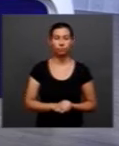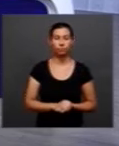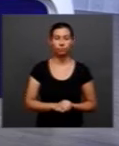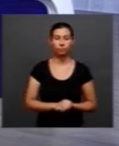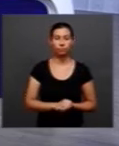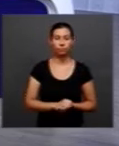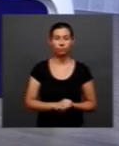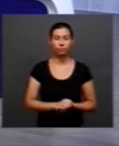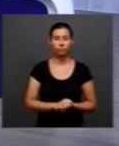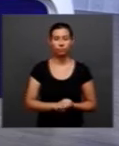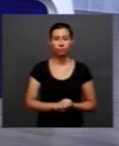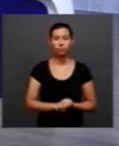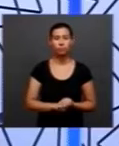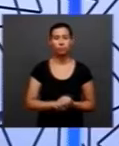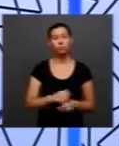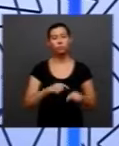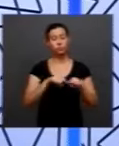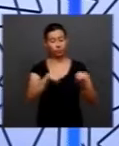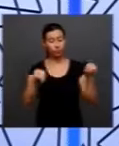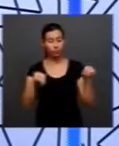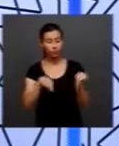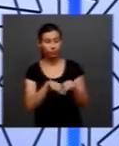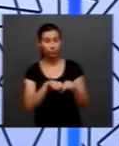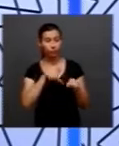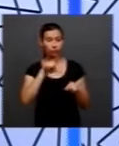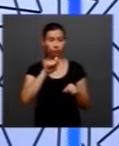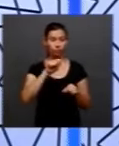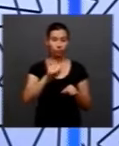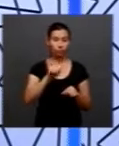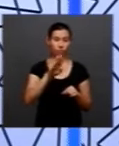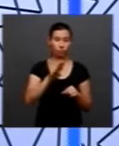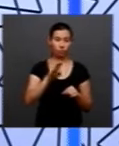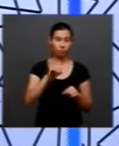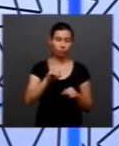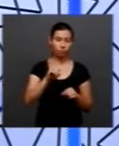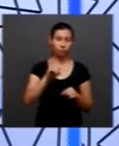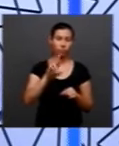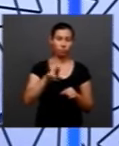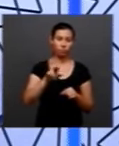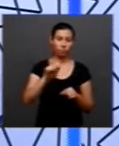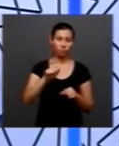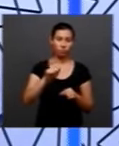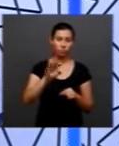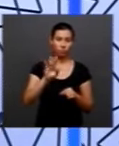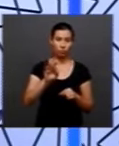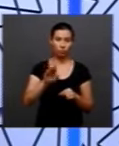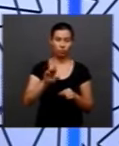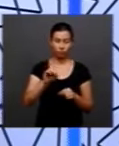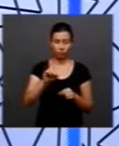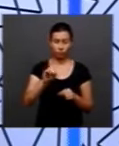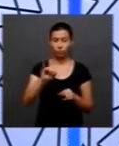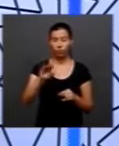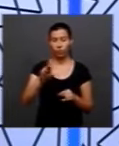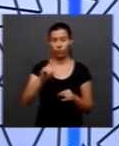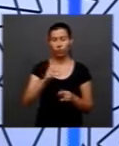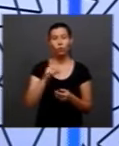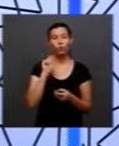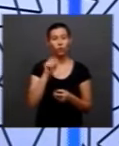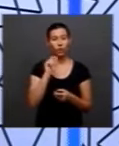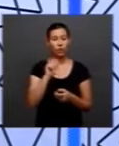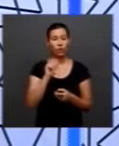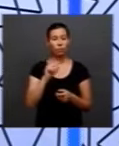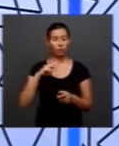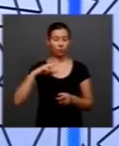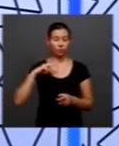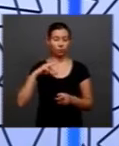interessante porque lá no ambulatório, a gente teve um relato de uma travesti que nos chegou bastante incomodado com o último atendimento que